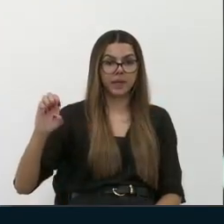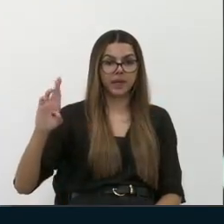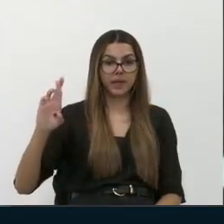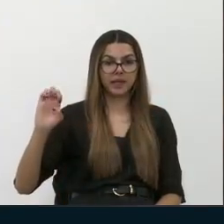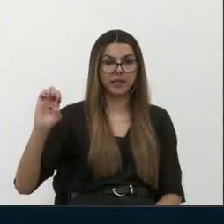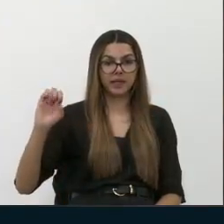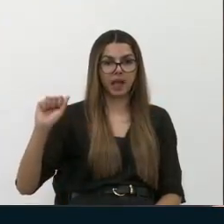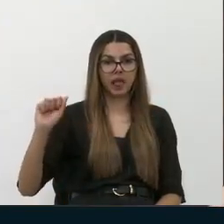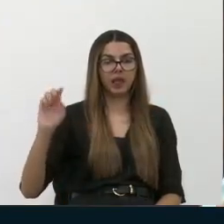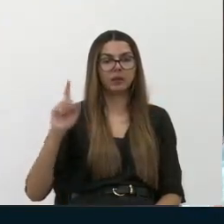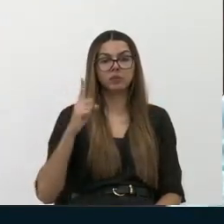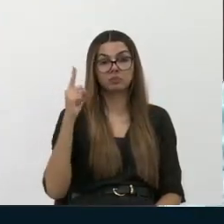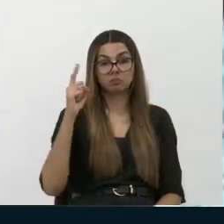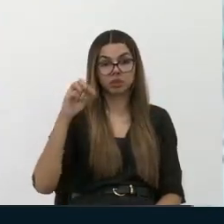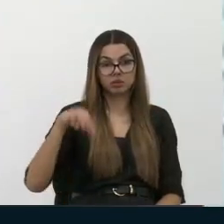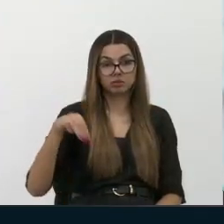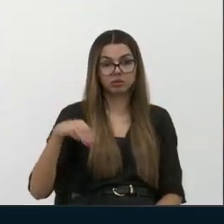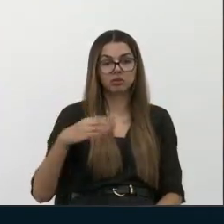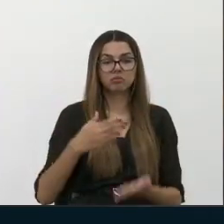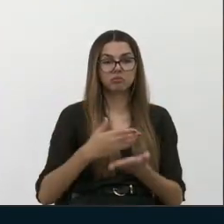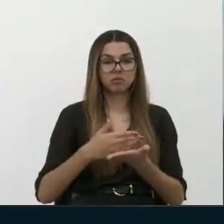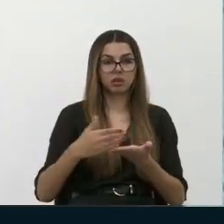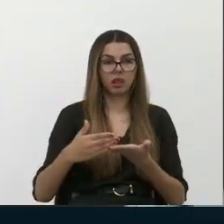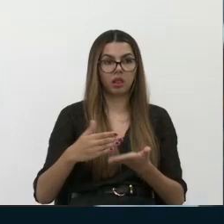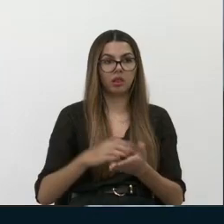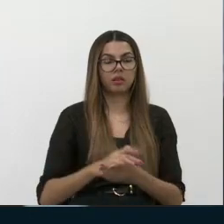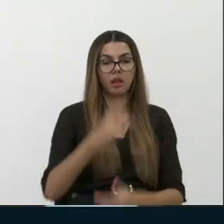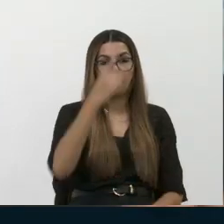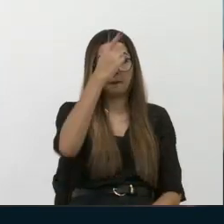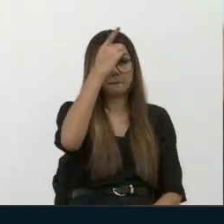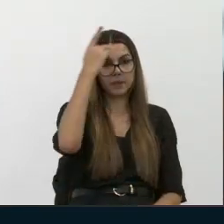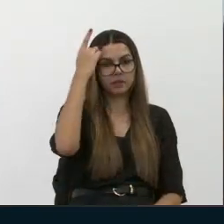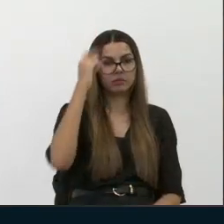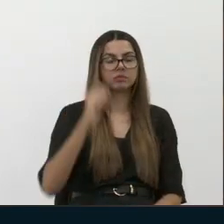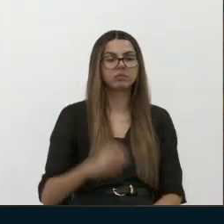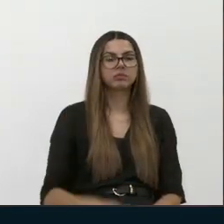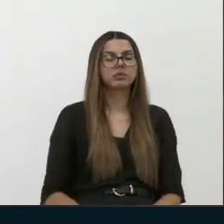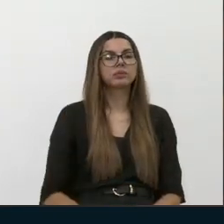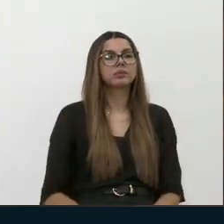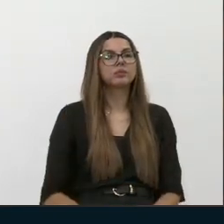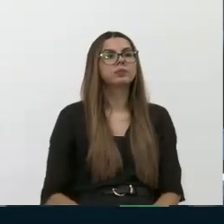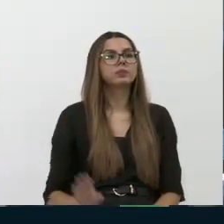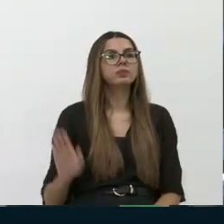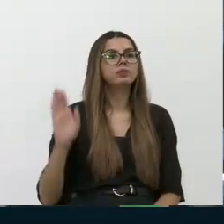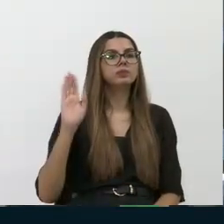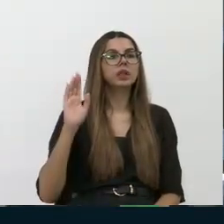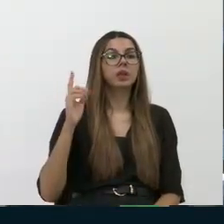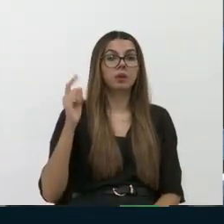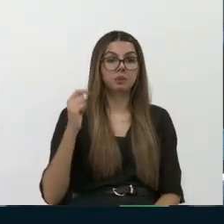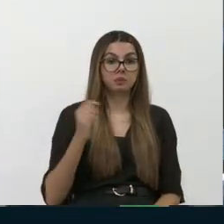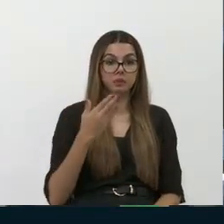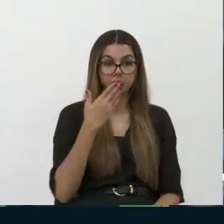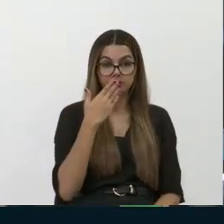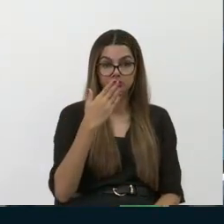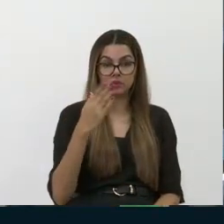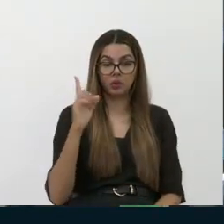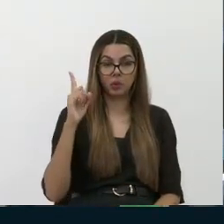Estendo o minuto de silêncio às pessoas citadas aqui. Presidente, queria pedir um minuto de silêncio